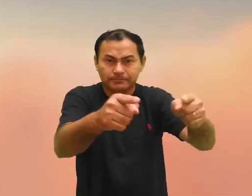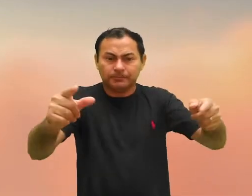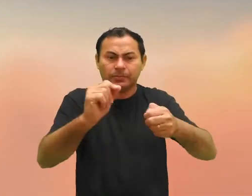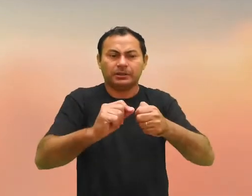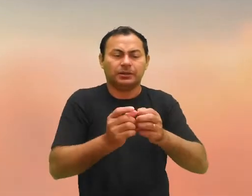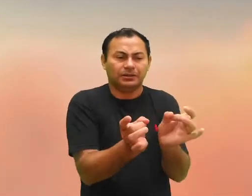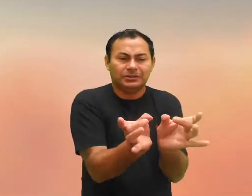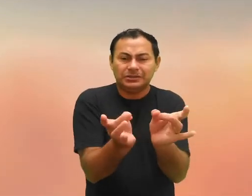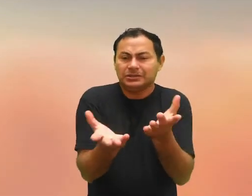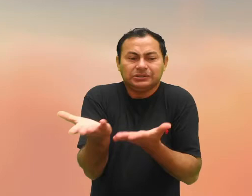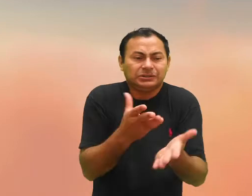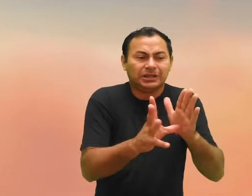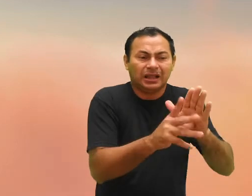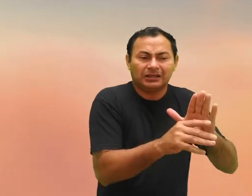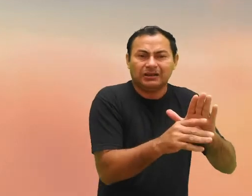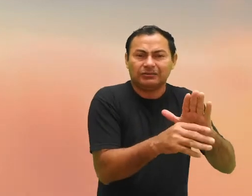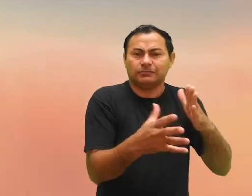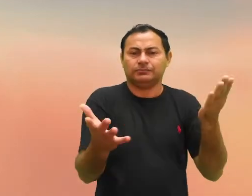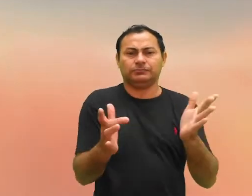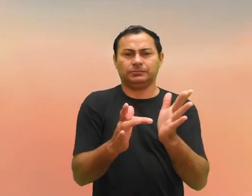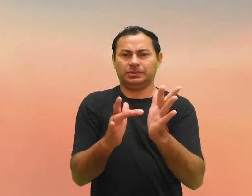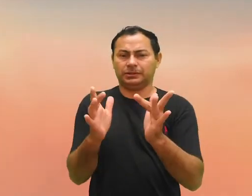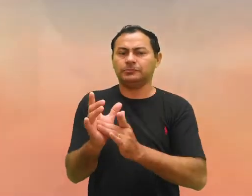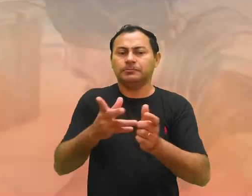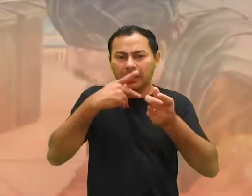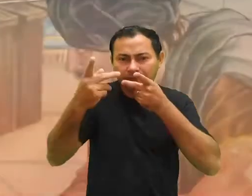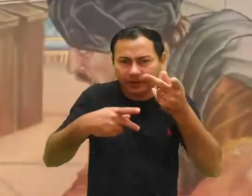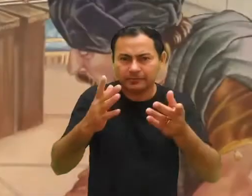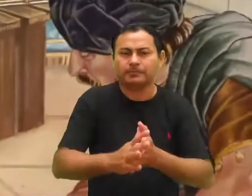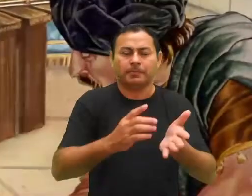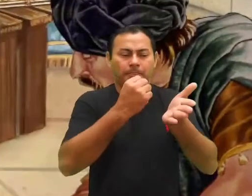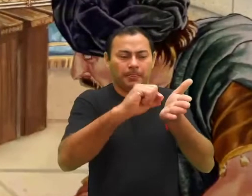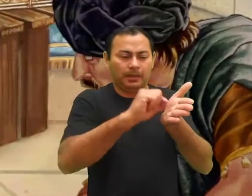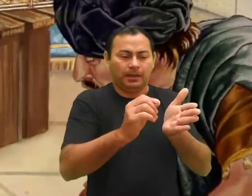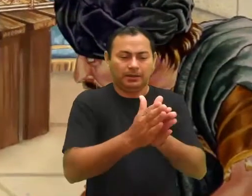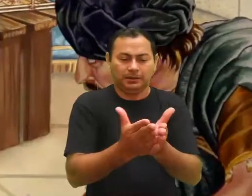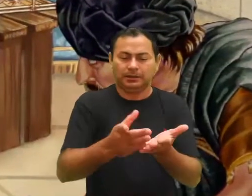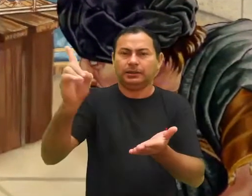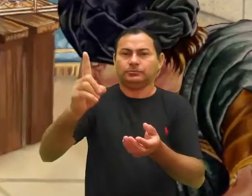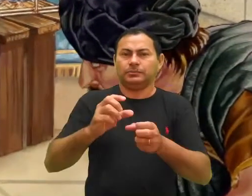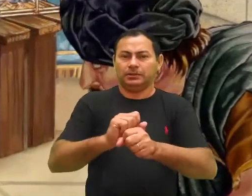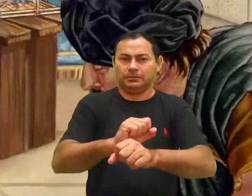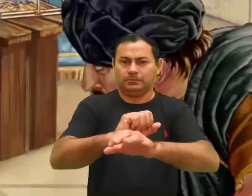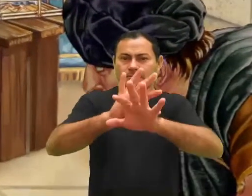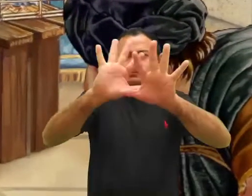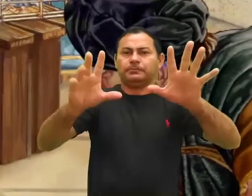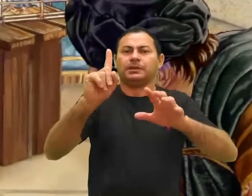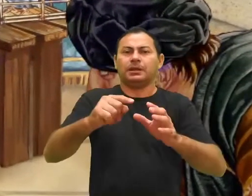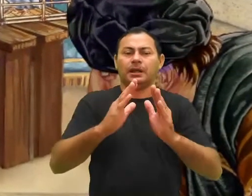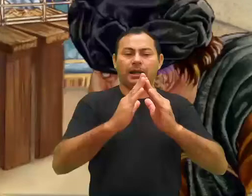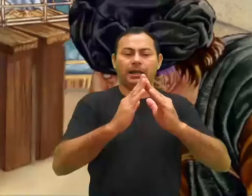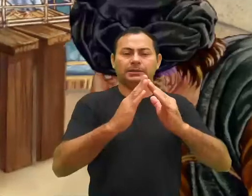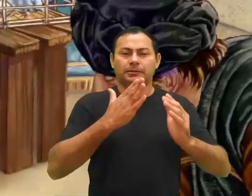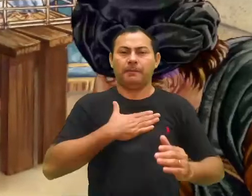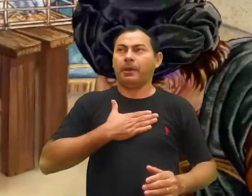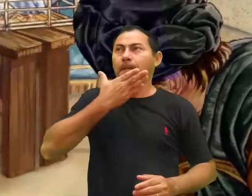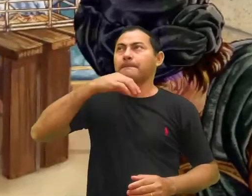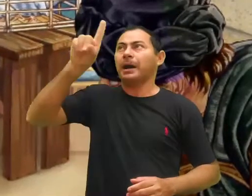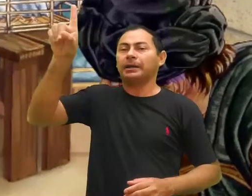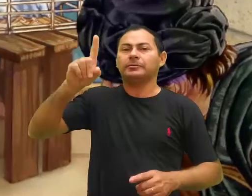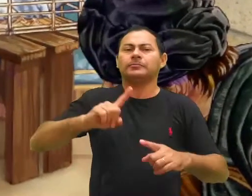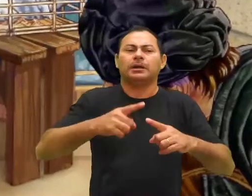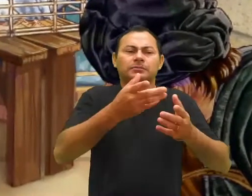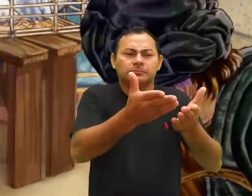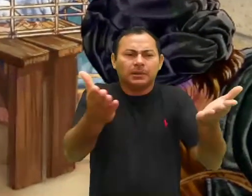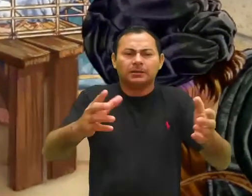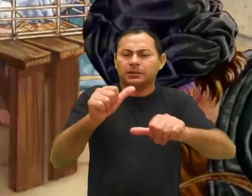mas vocês estão fazendo dela um covil de ladrões. Jesus estava dizendo: as Escrituras deixam bem claro para que serve a casa de